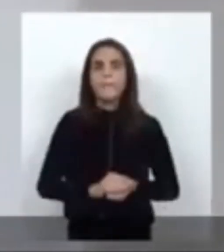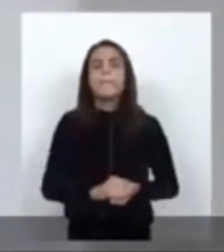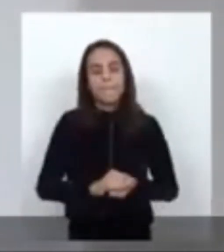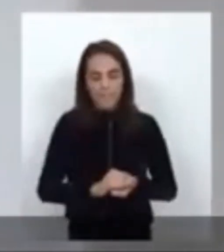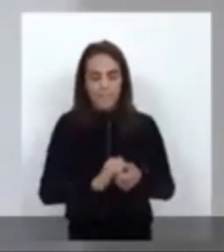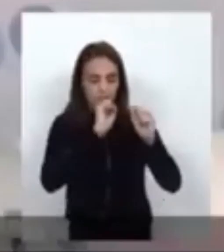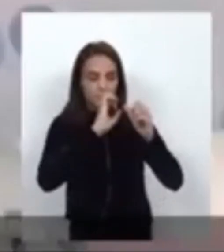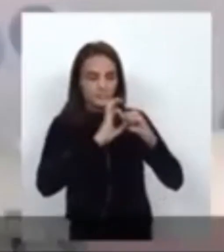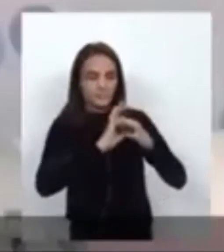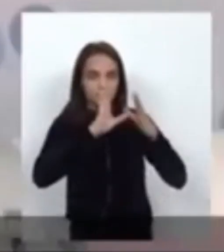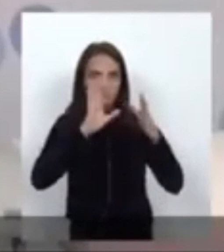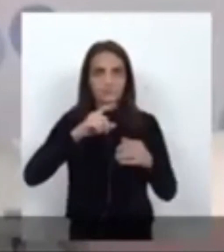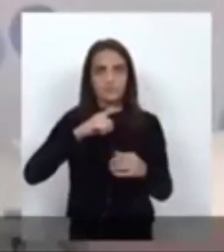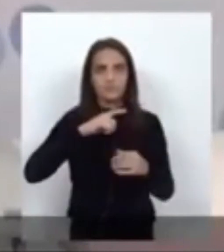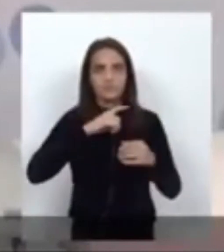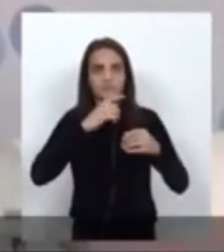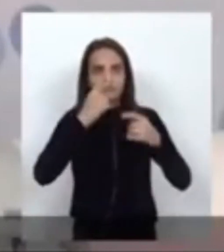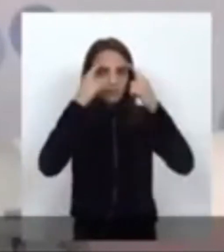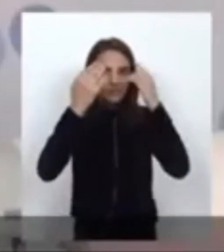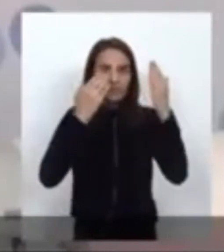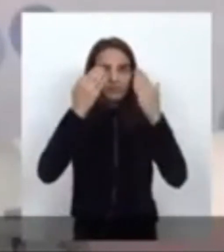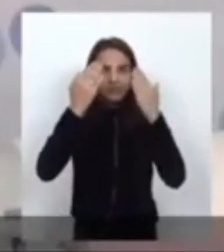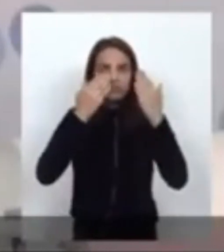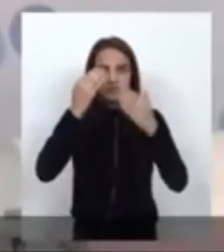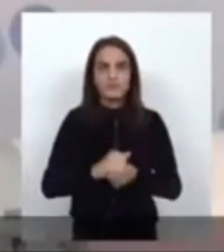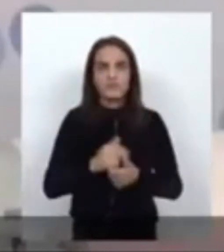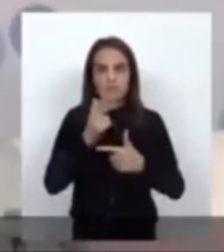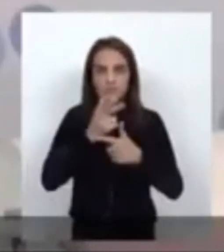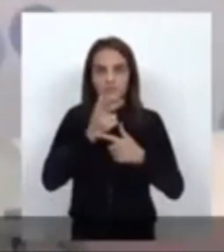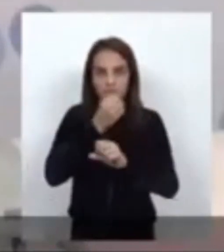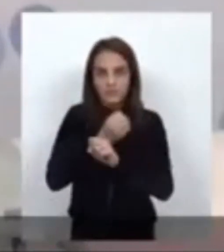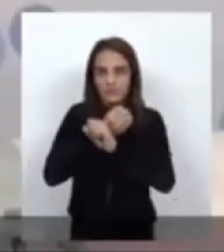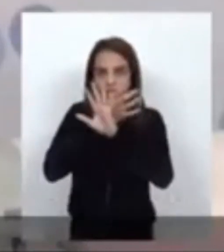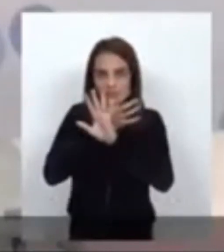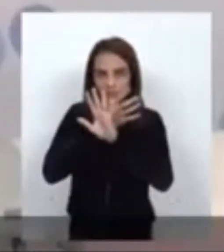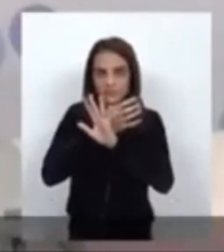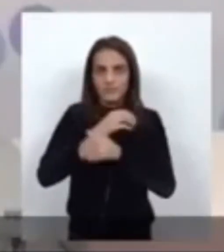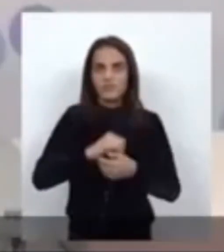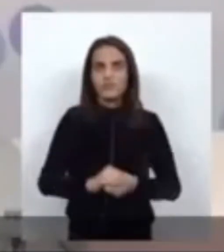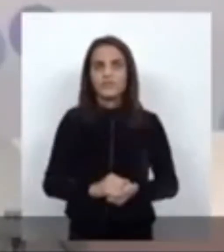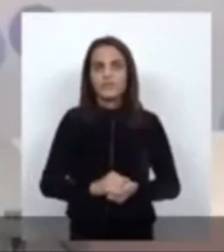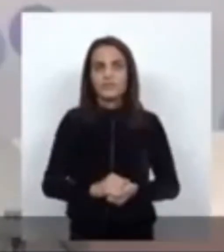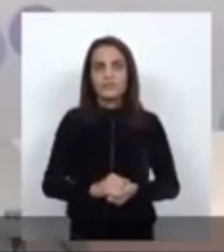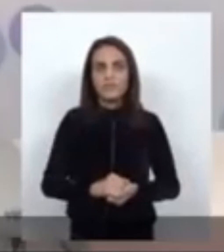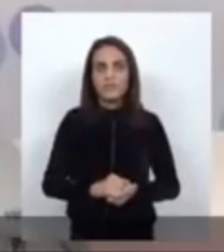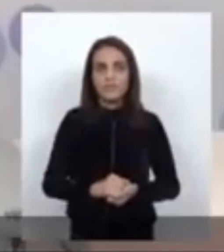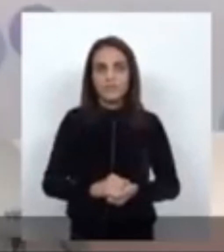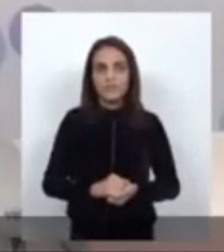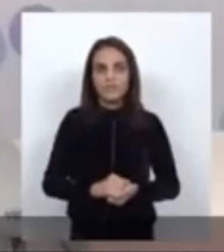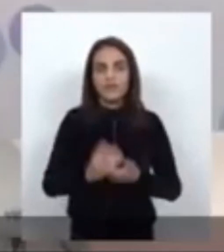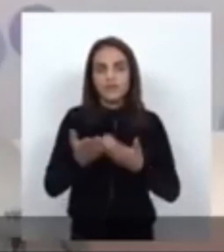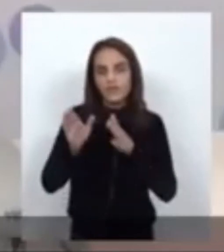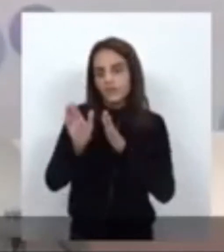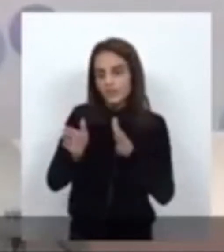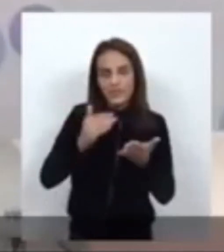A gente está recebendo aqui uma dúvida porque a live está sendo transmitida em vários canais ao mesmo tempo. Sim. Né? Então, a gente meio que tentou se